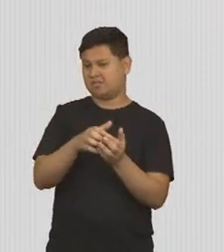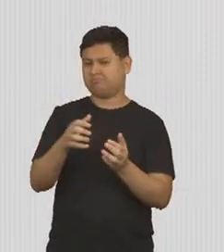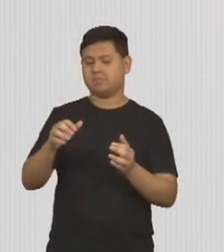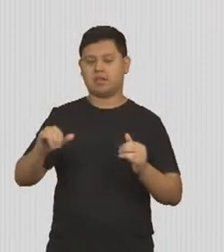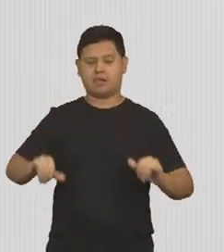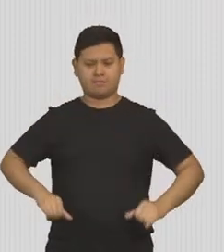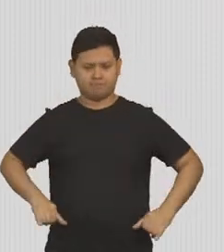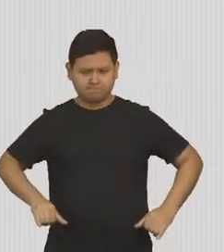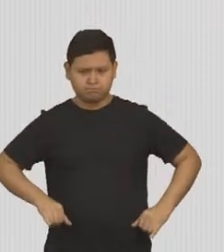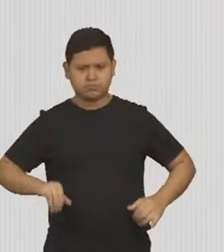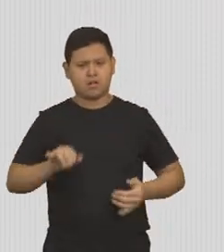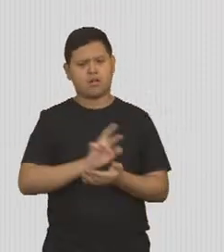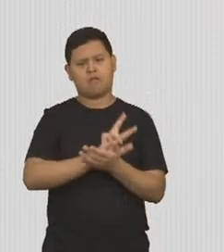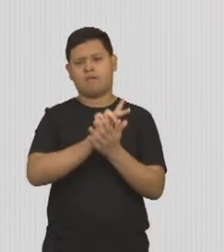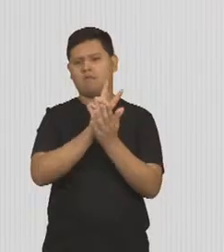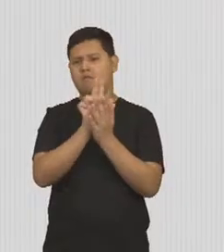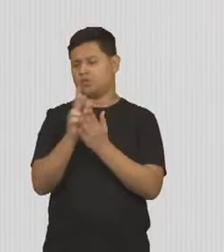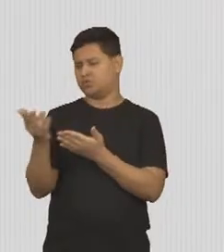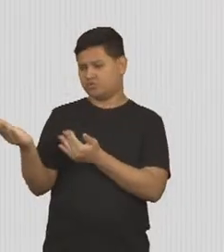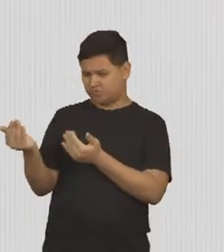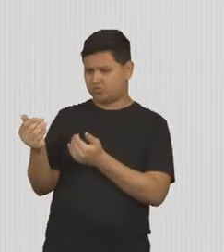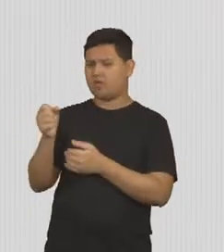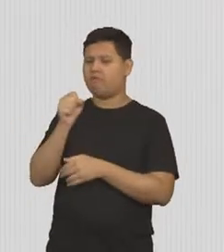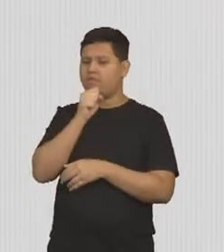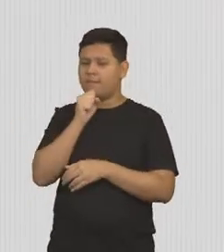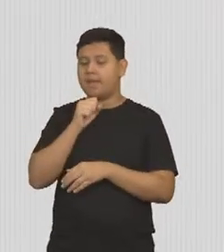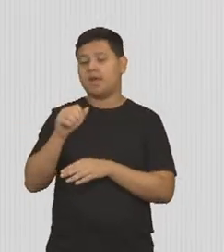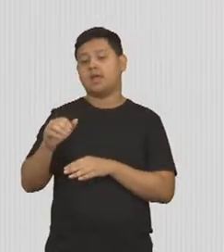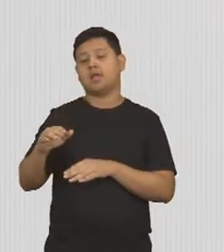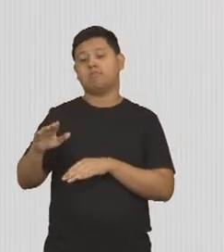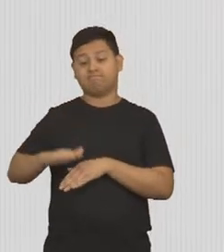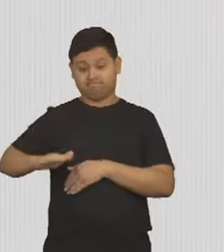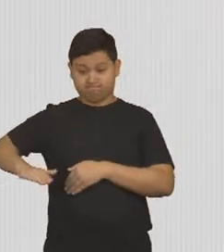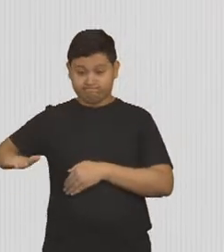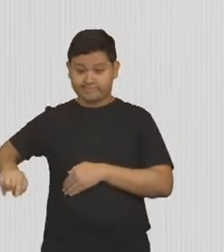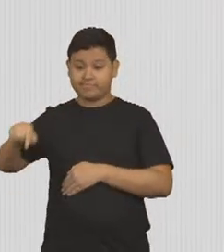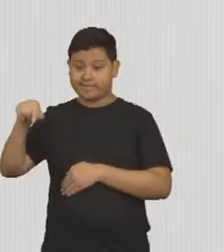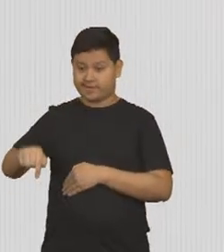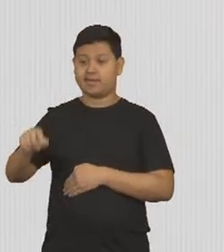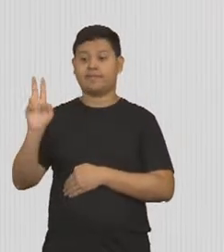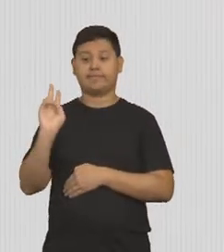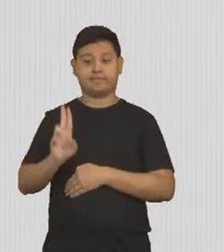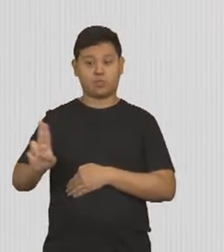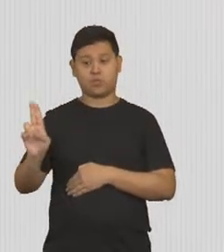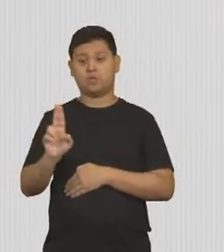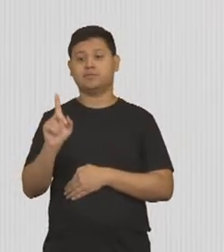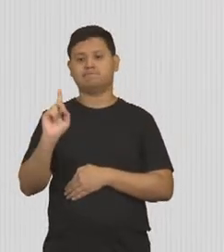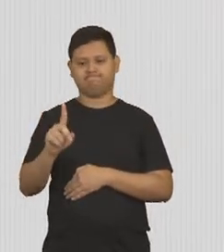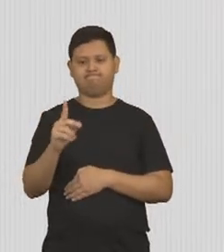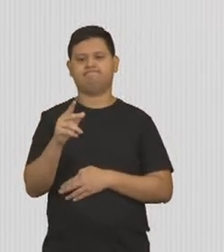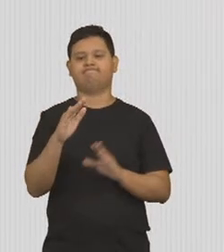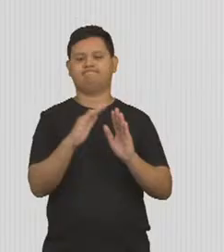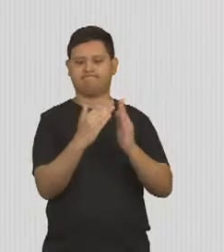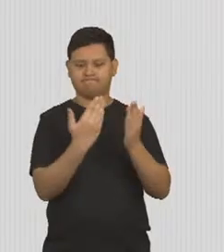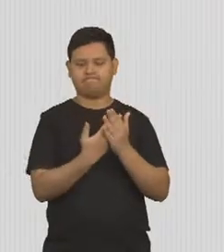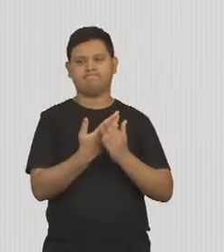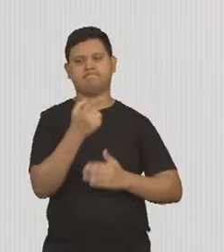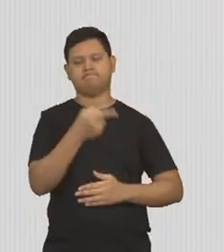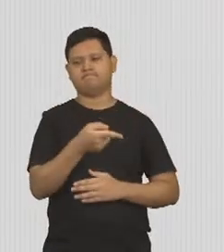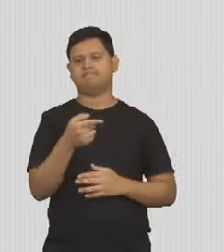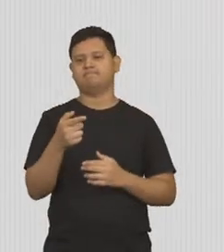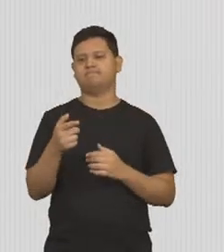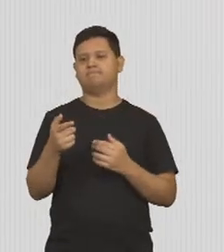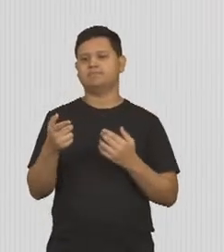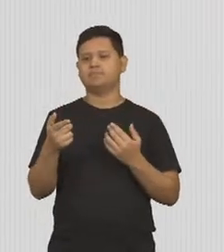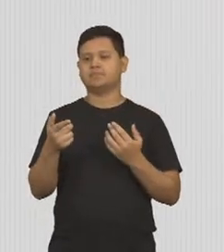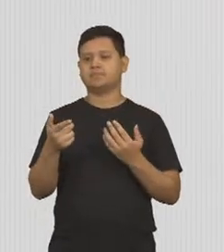muito, os mais novos, né, as nossas crianças aí que fazem uso da rede municipal têm tido